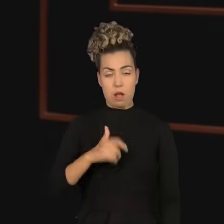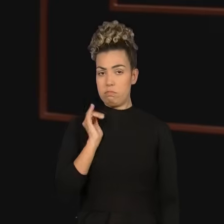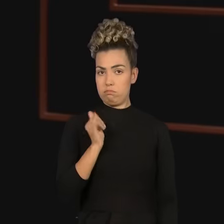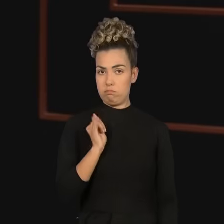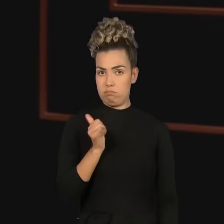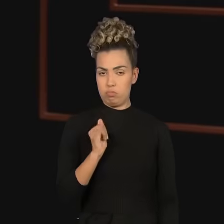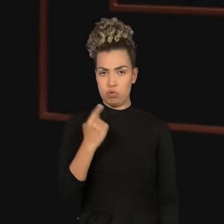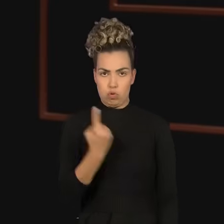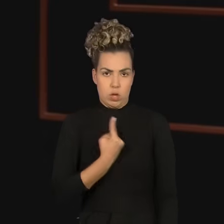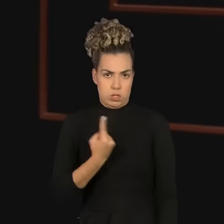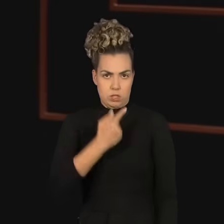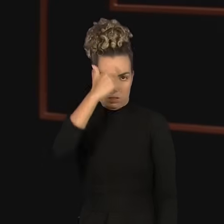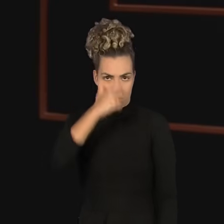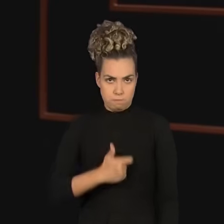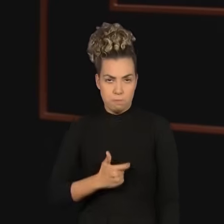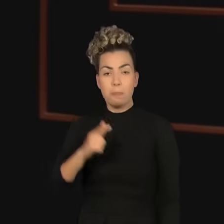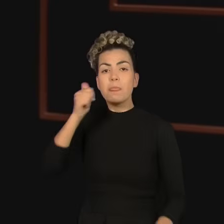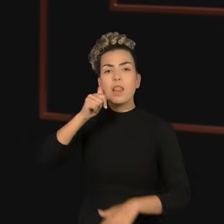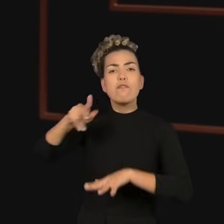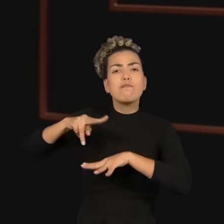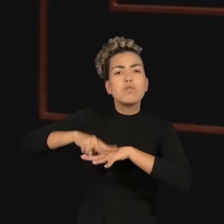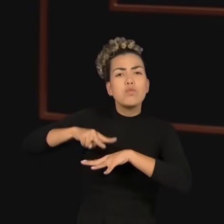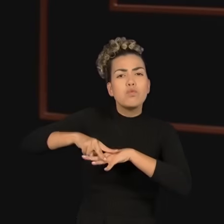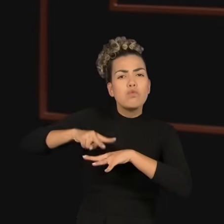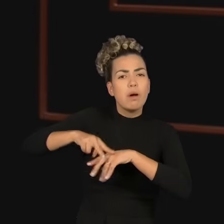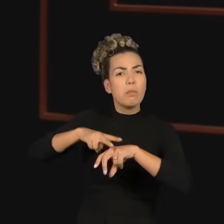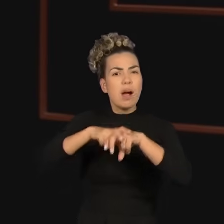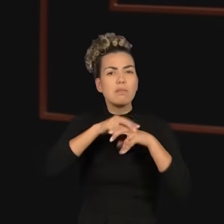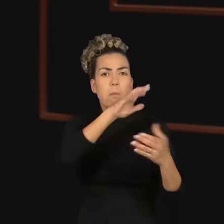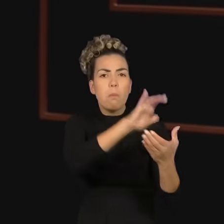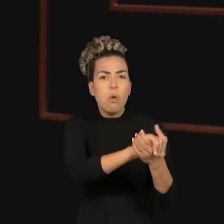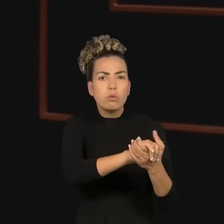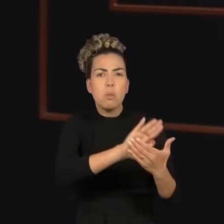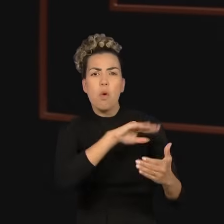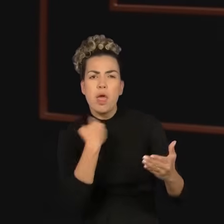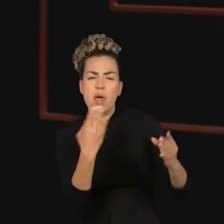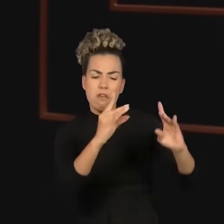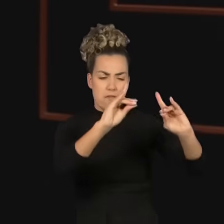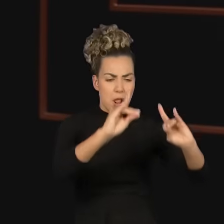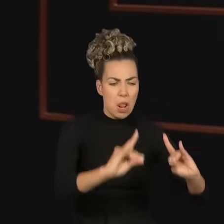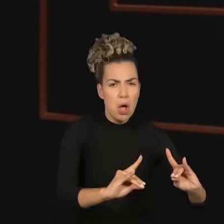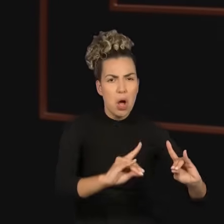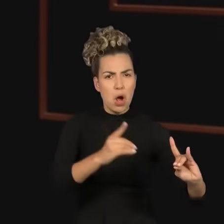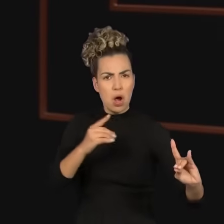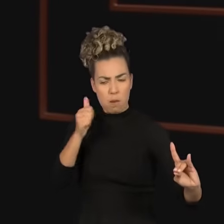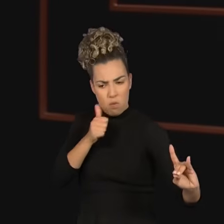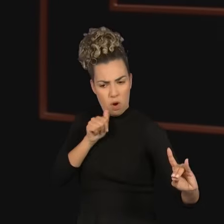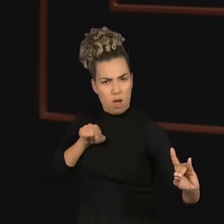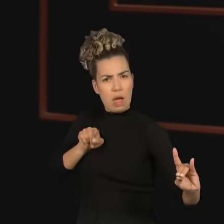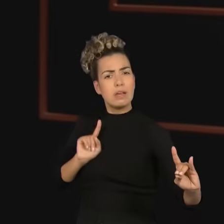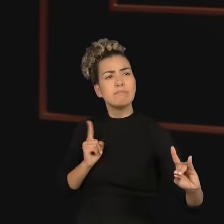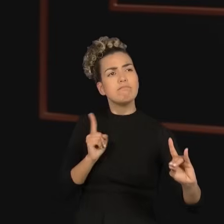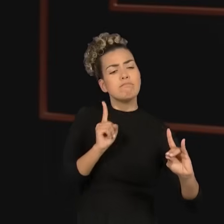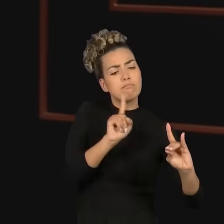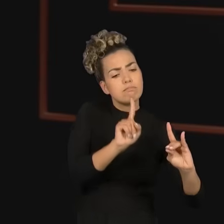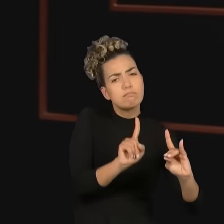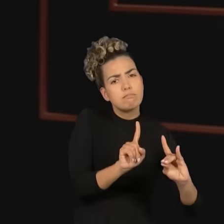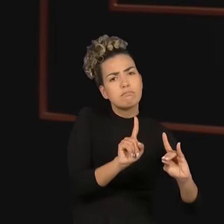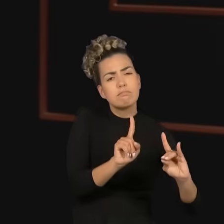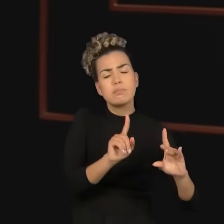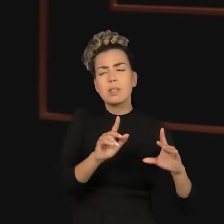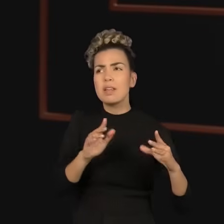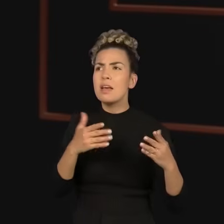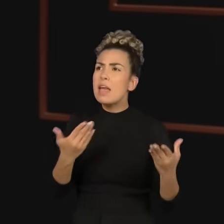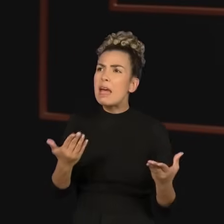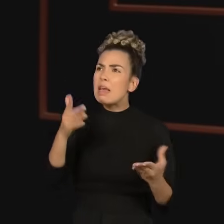que estava no velório do marido dela. Talvez tenha a ver, é uma coisa, eu fiquei tentando, porque várias vezes eu falo, da